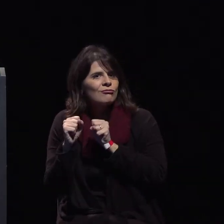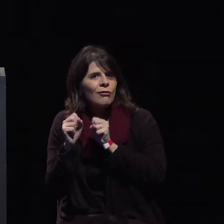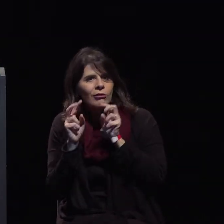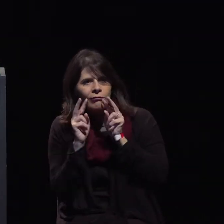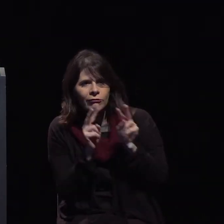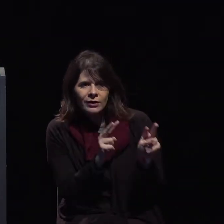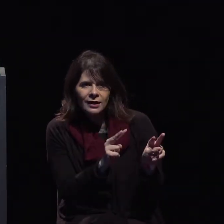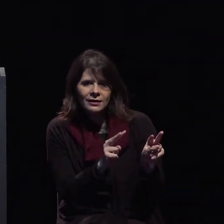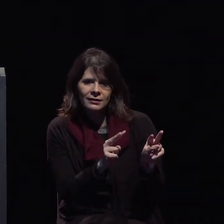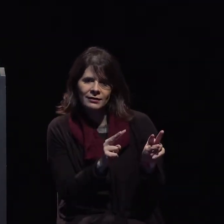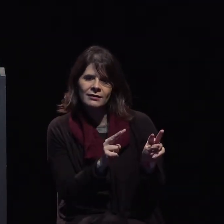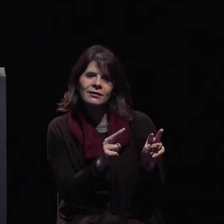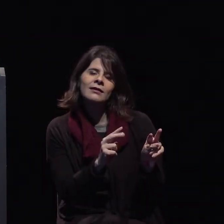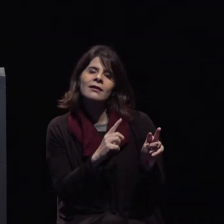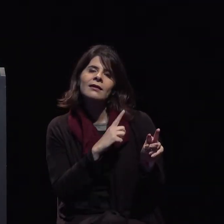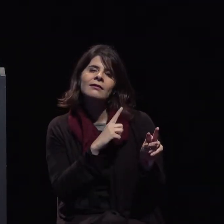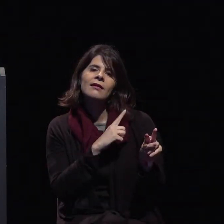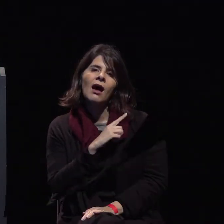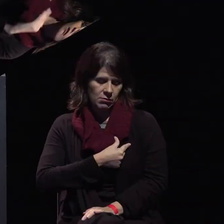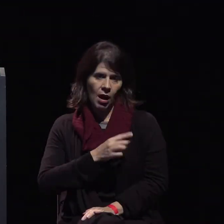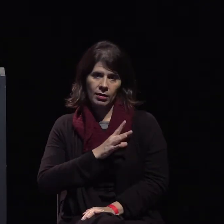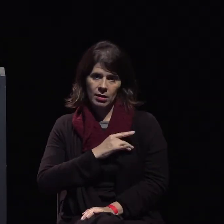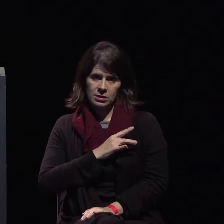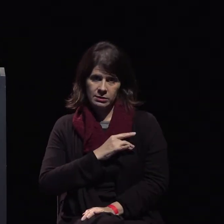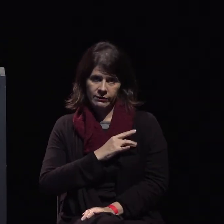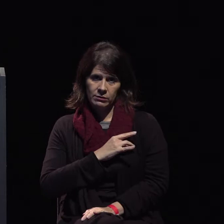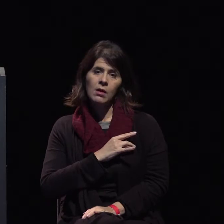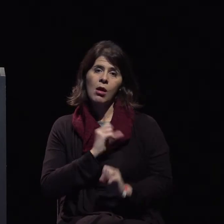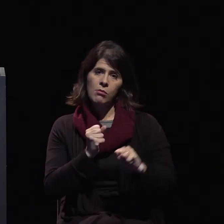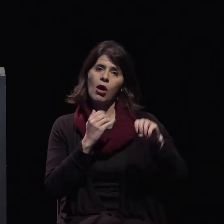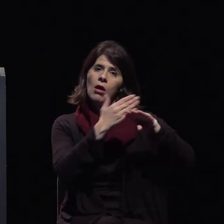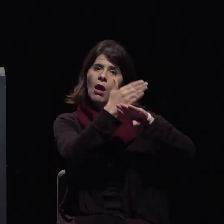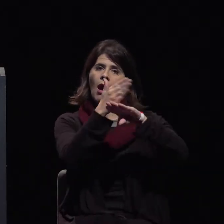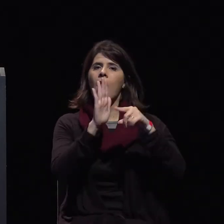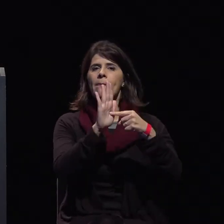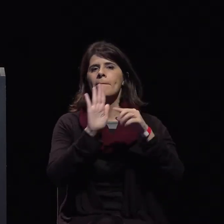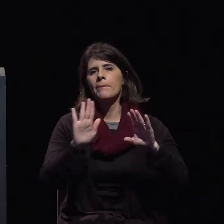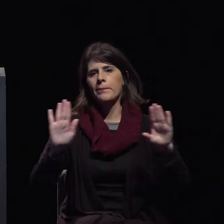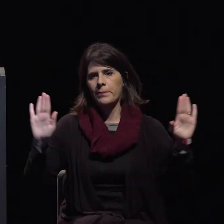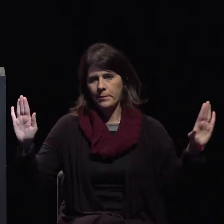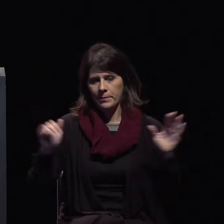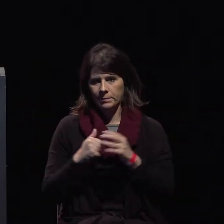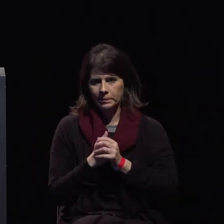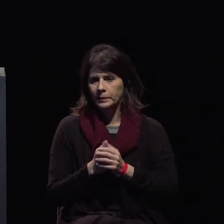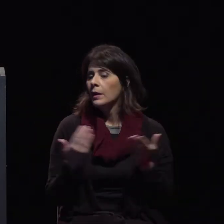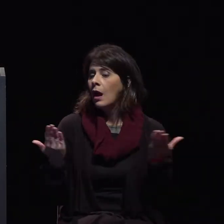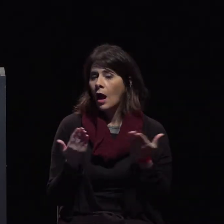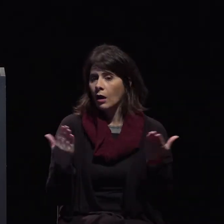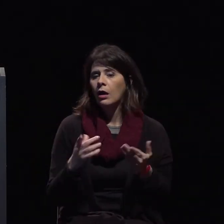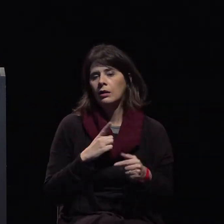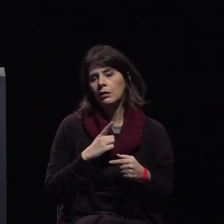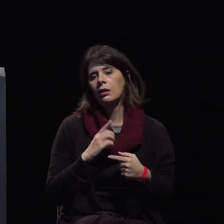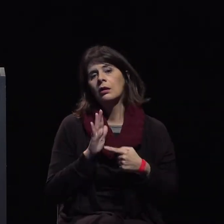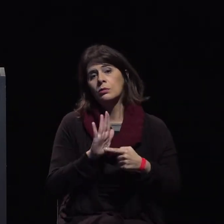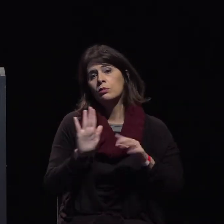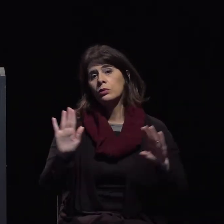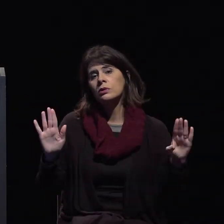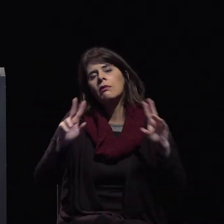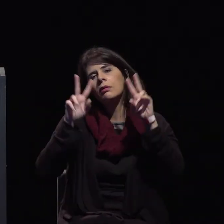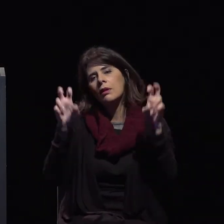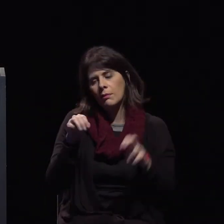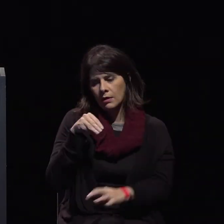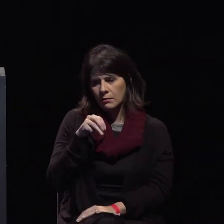vejam, está no nosso segundo subsolo. A gente está agora com a exposição da Maria Auxiliadora da Silva,